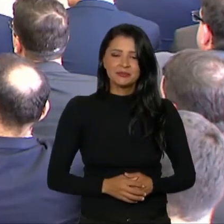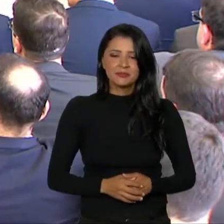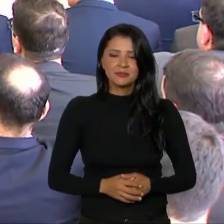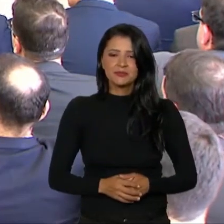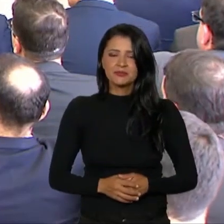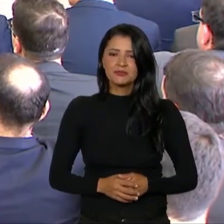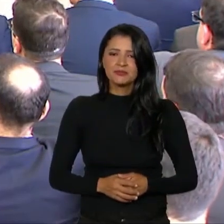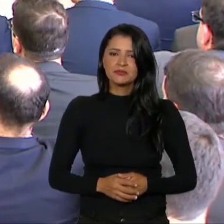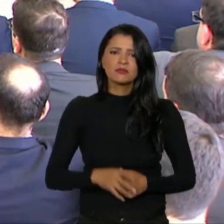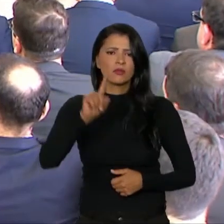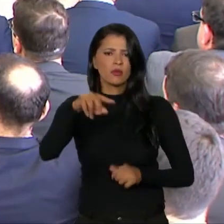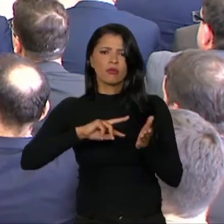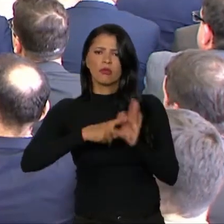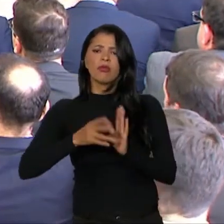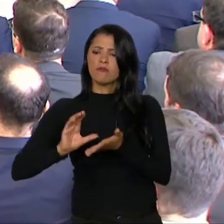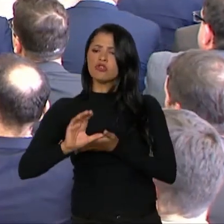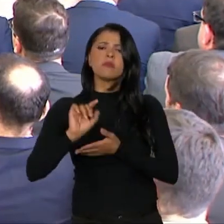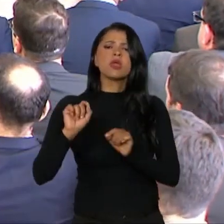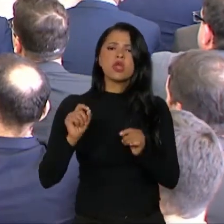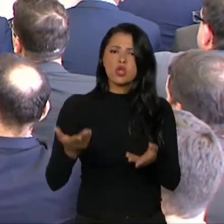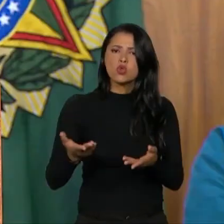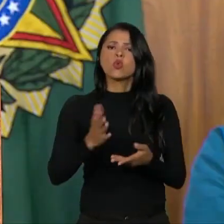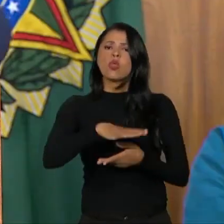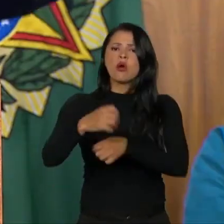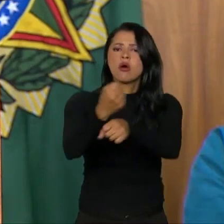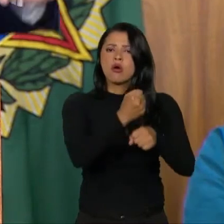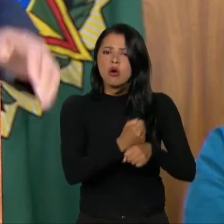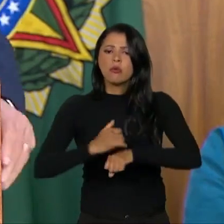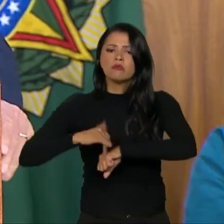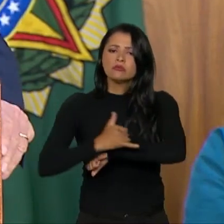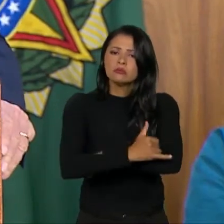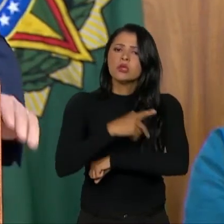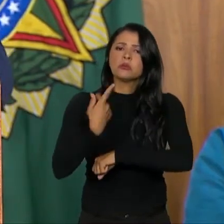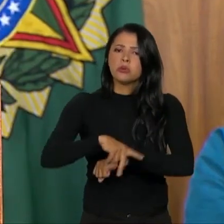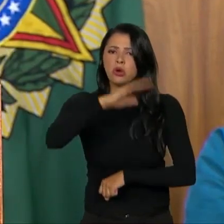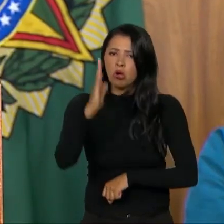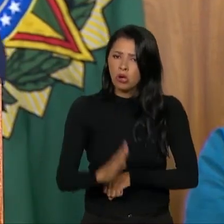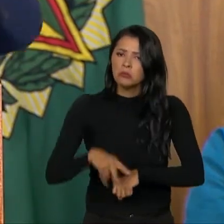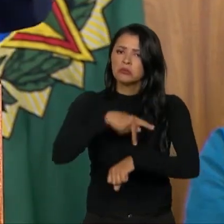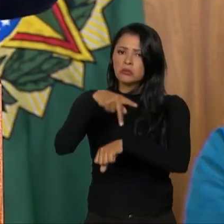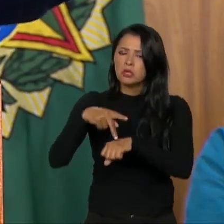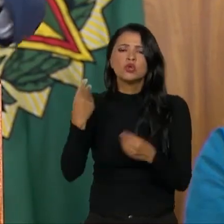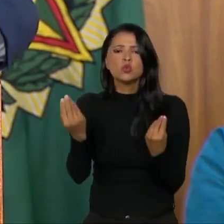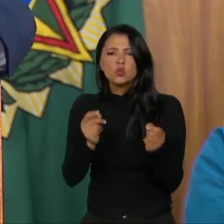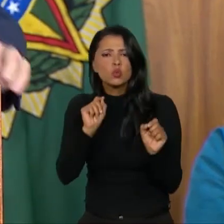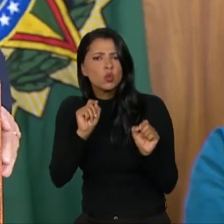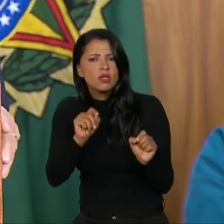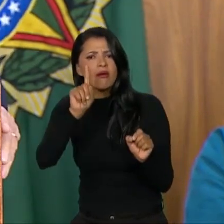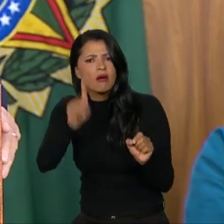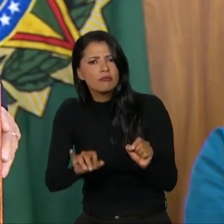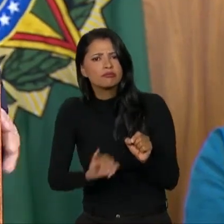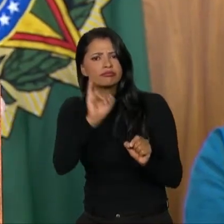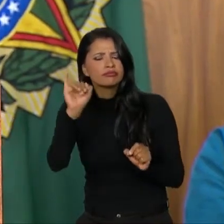do significado dos investimentos nas obras de infraestrutura desse país e do que vai